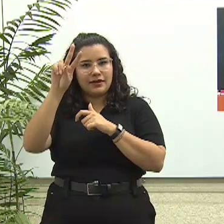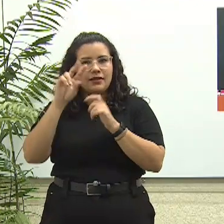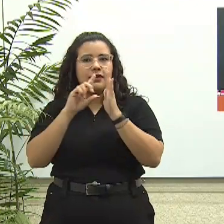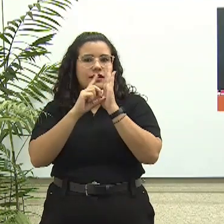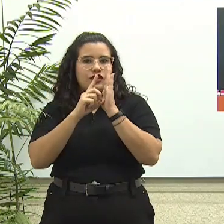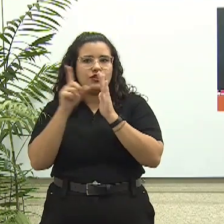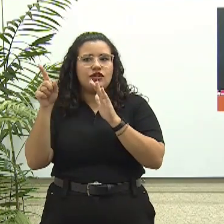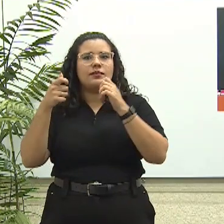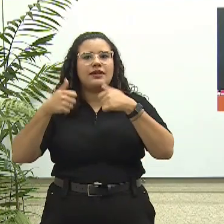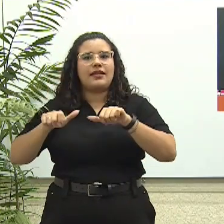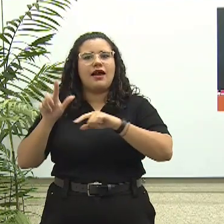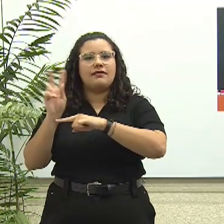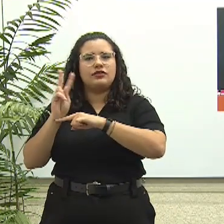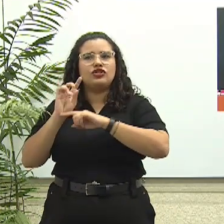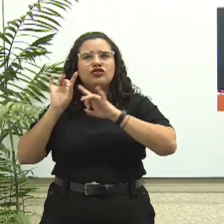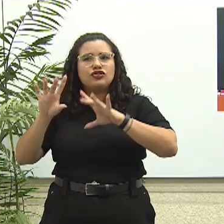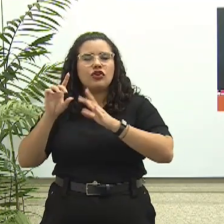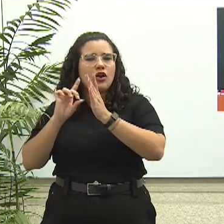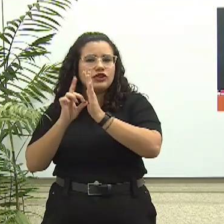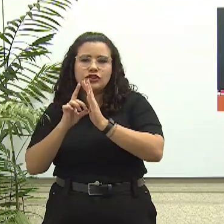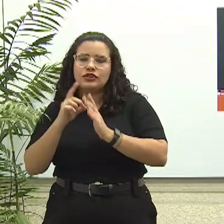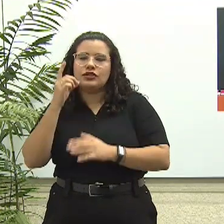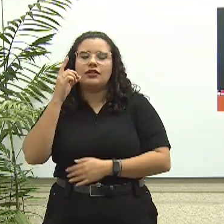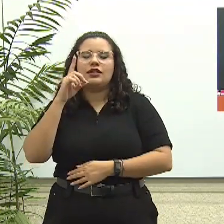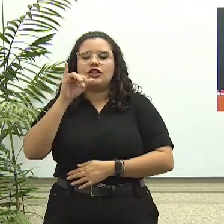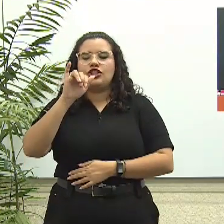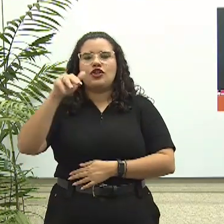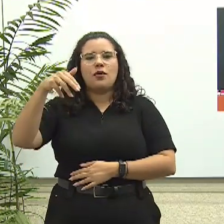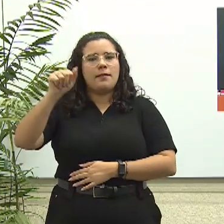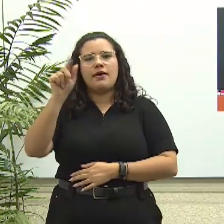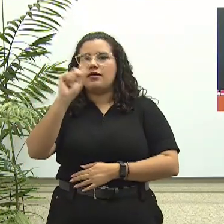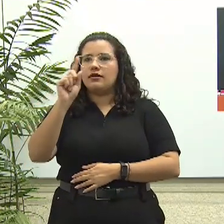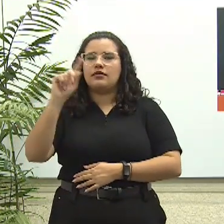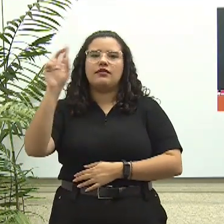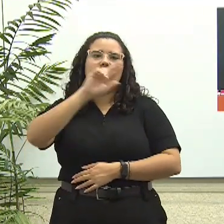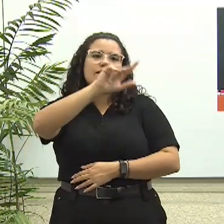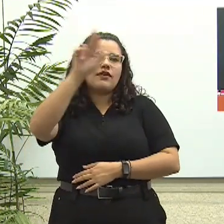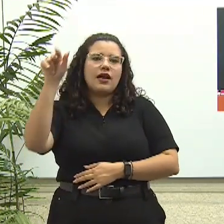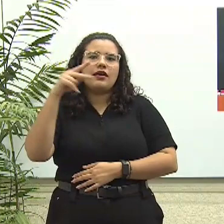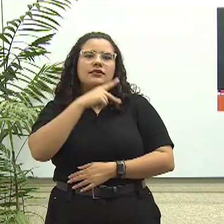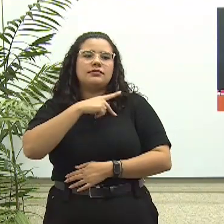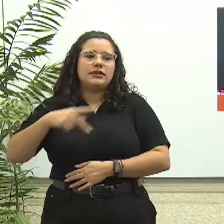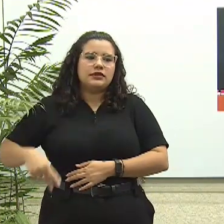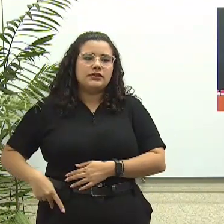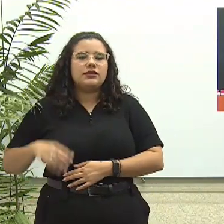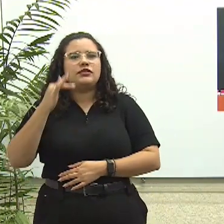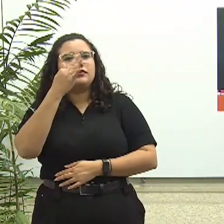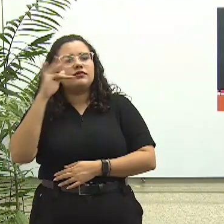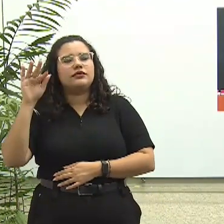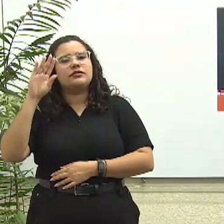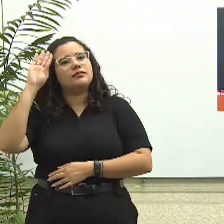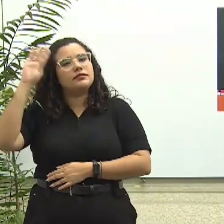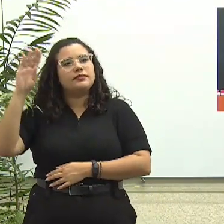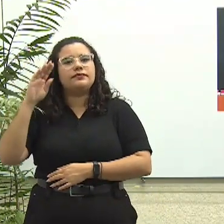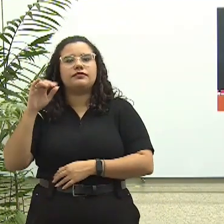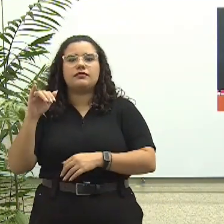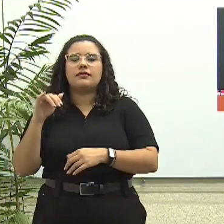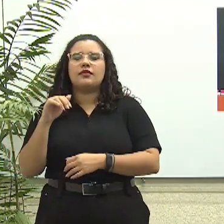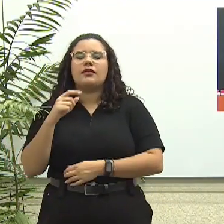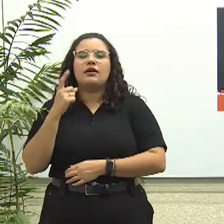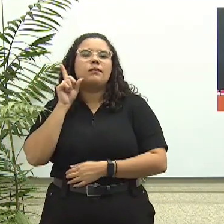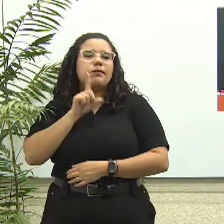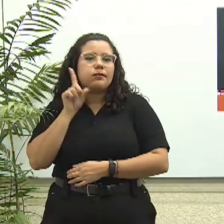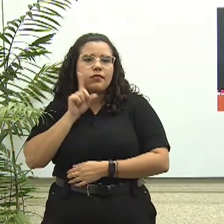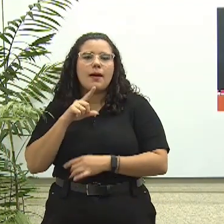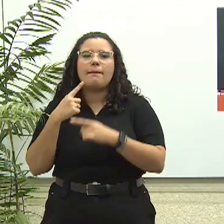vigiada não foi só a Dilma presidente da França de vários países sendo vigiada eh pelos Estados Unidos por conta do uso de